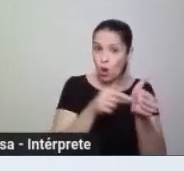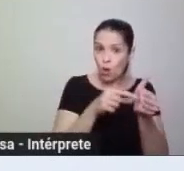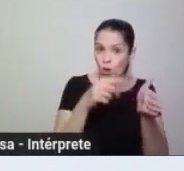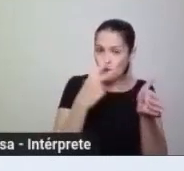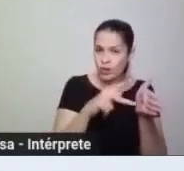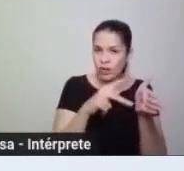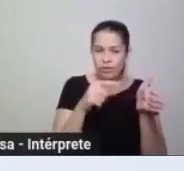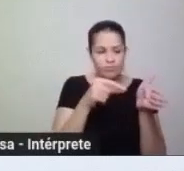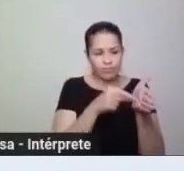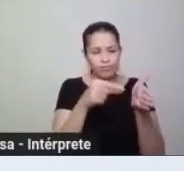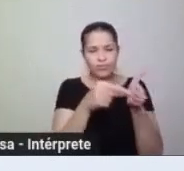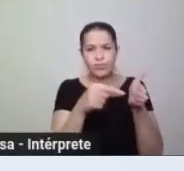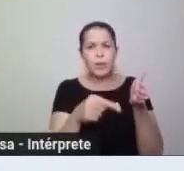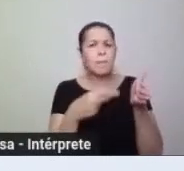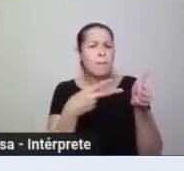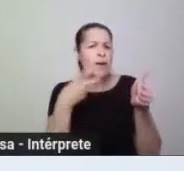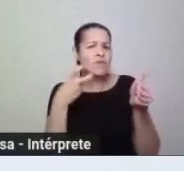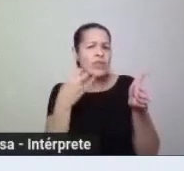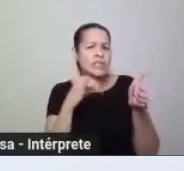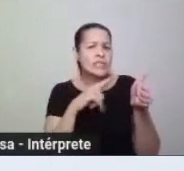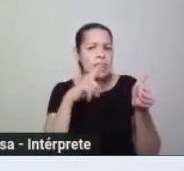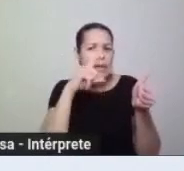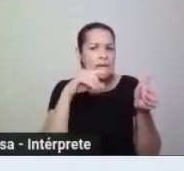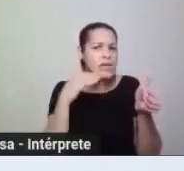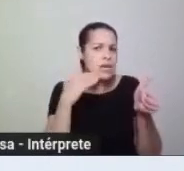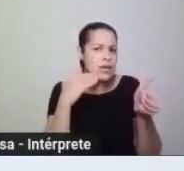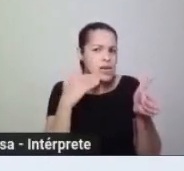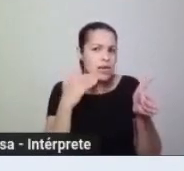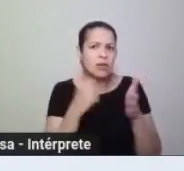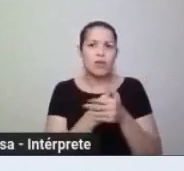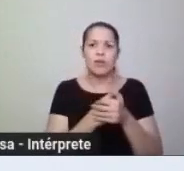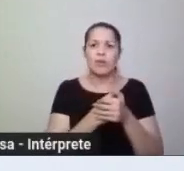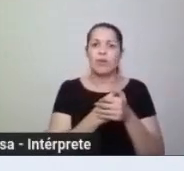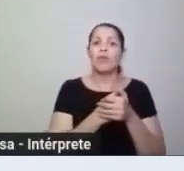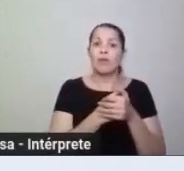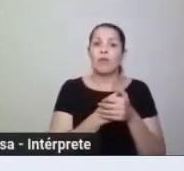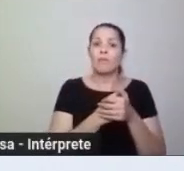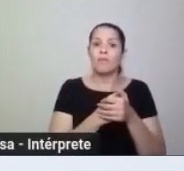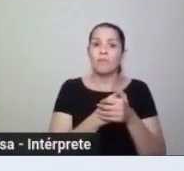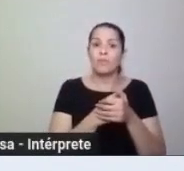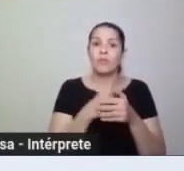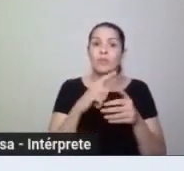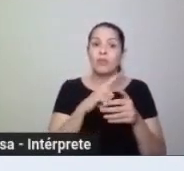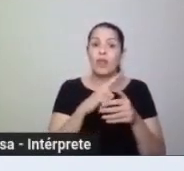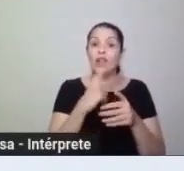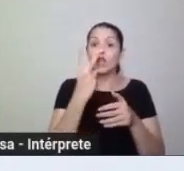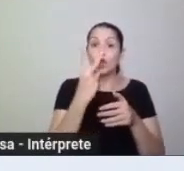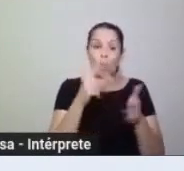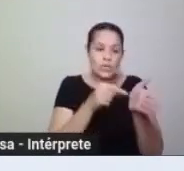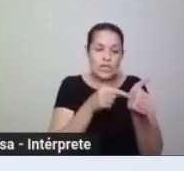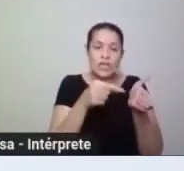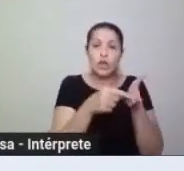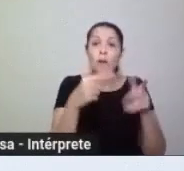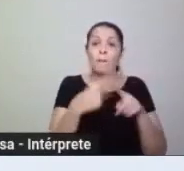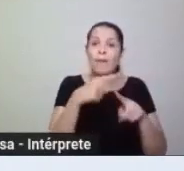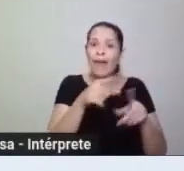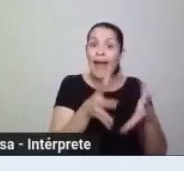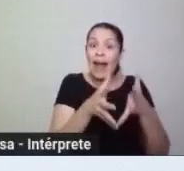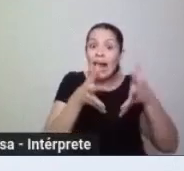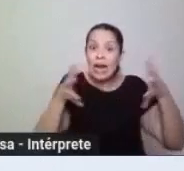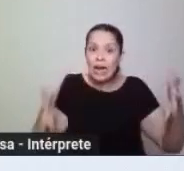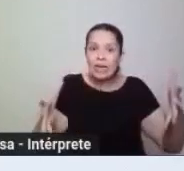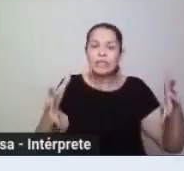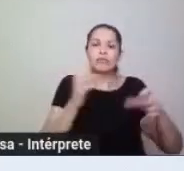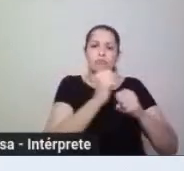sensores, né? É um motor de grande porte, tem 2 sensores lá, tanto no rolamento 1 quanto